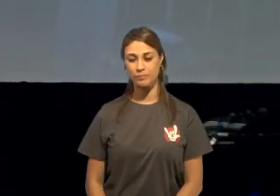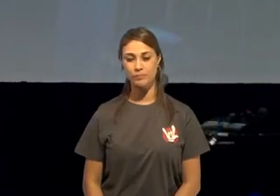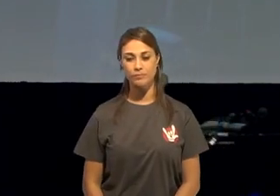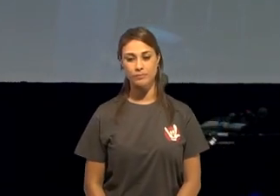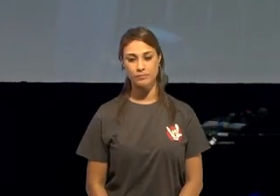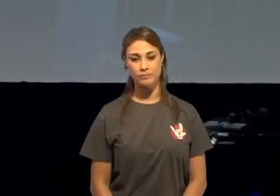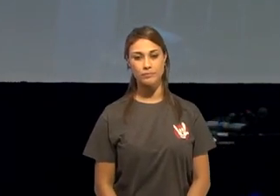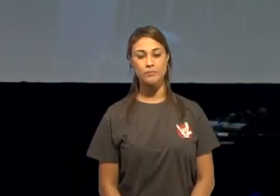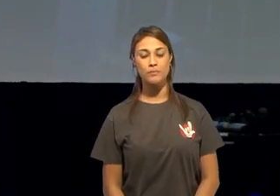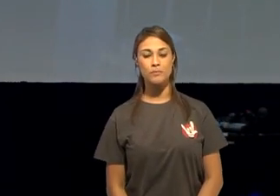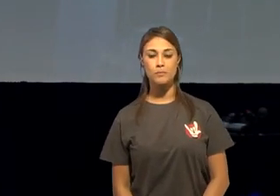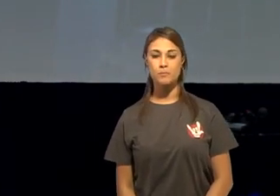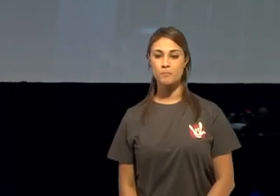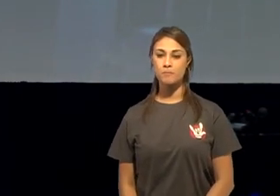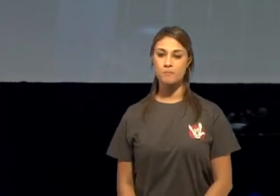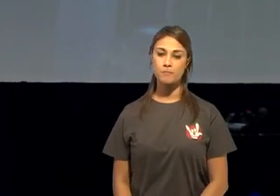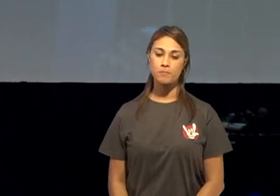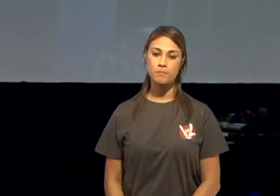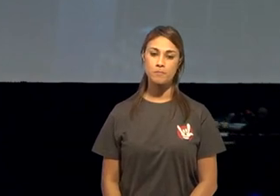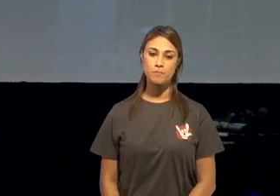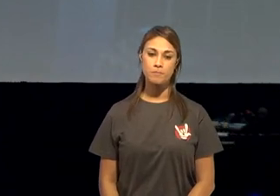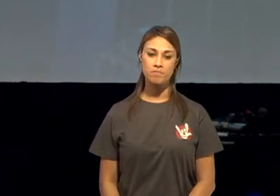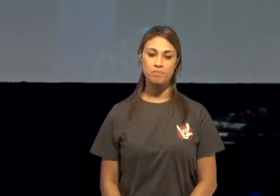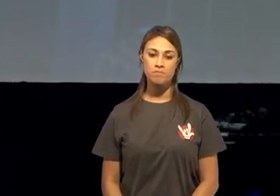meu maior temor é ser um ótimo pregador.